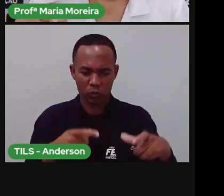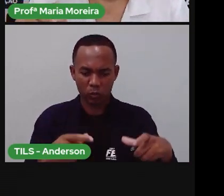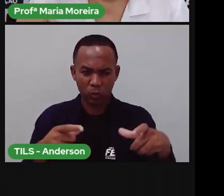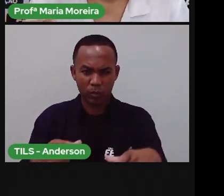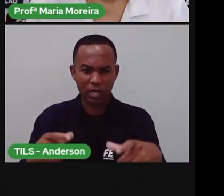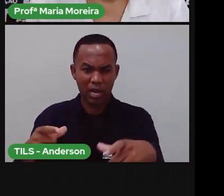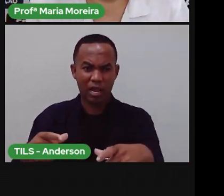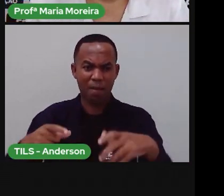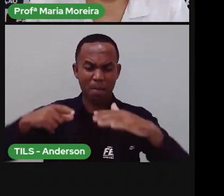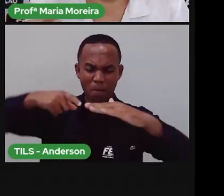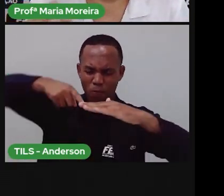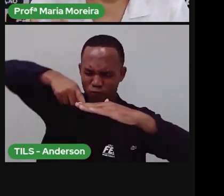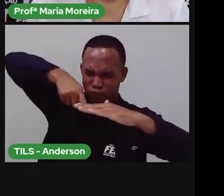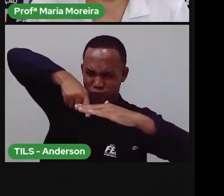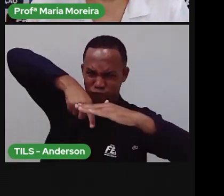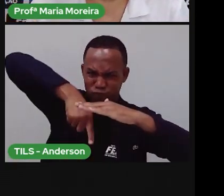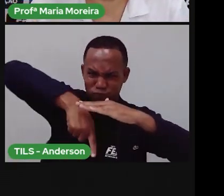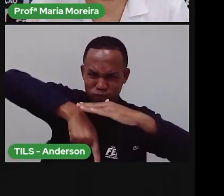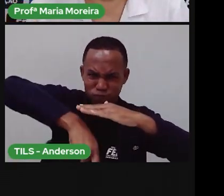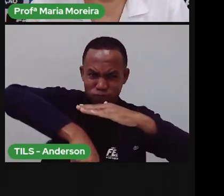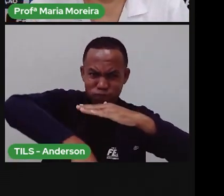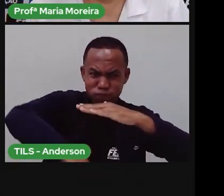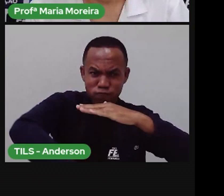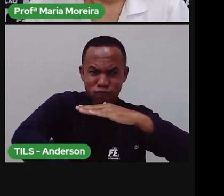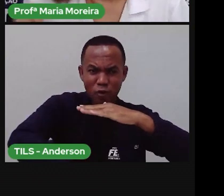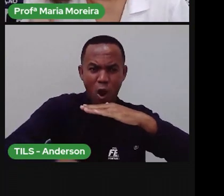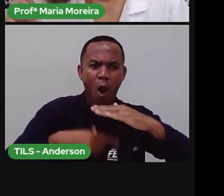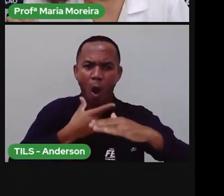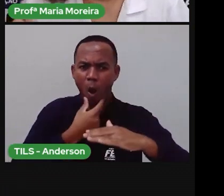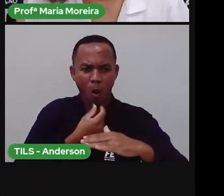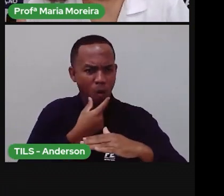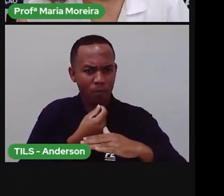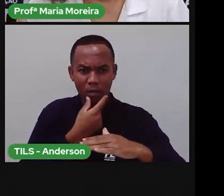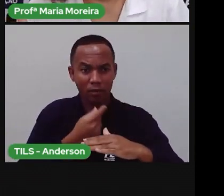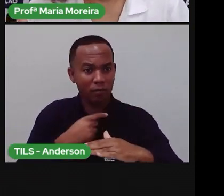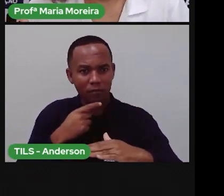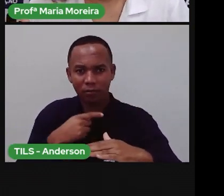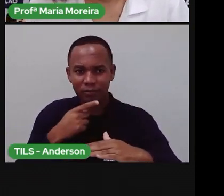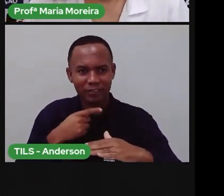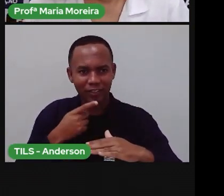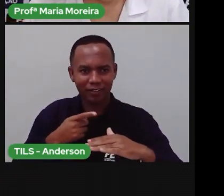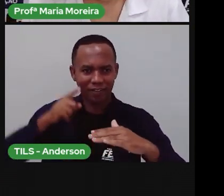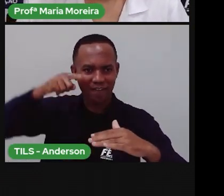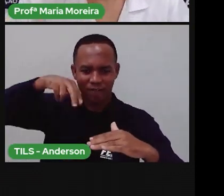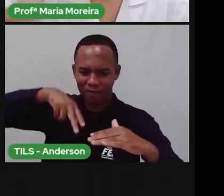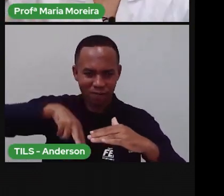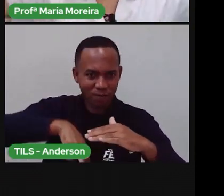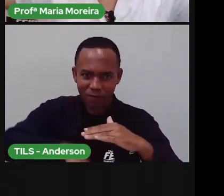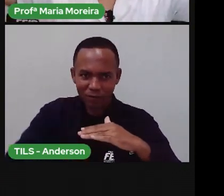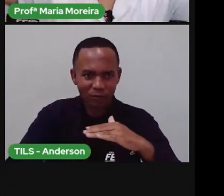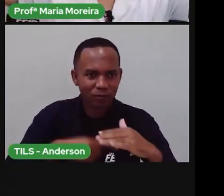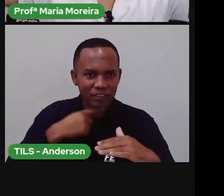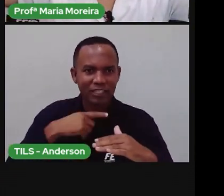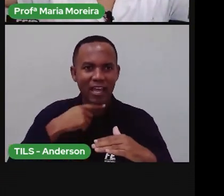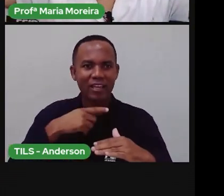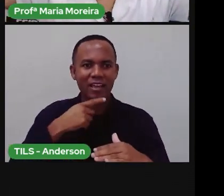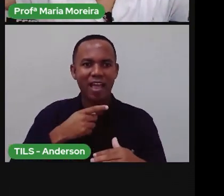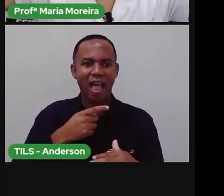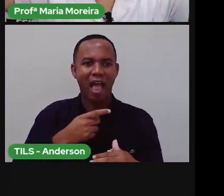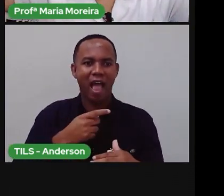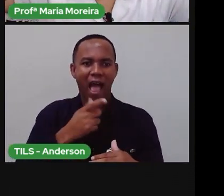que é tão profunda, que o homem, ele não consegue chegar lá. Por quê? A água, ela